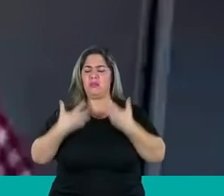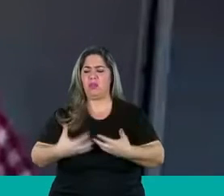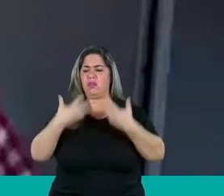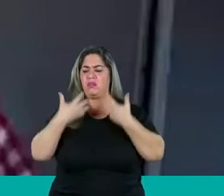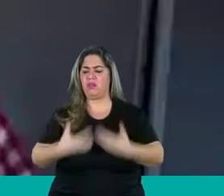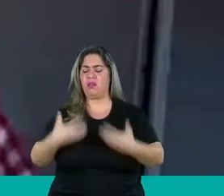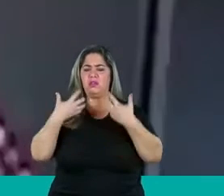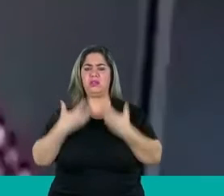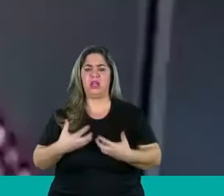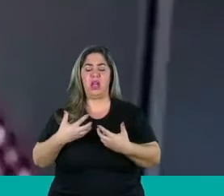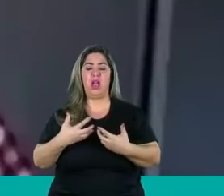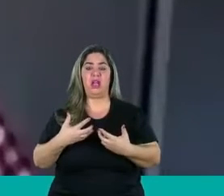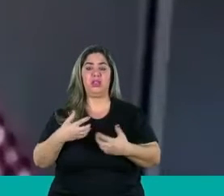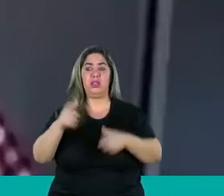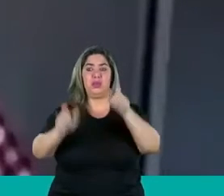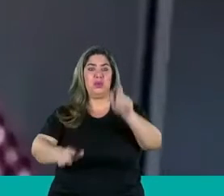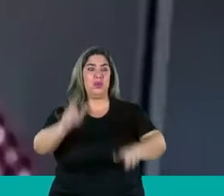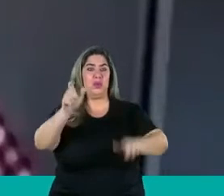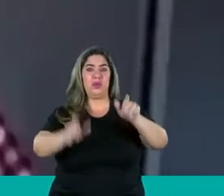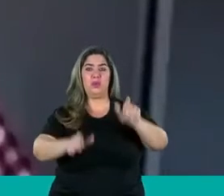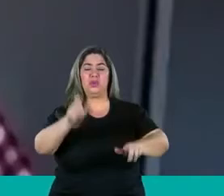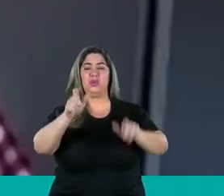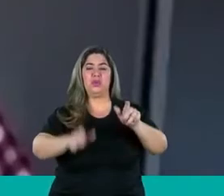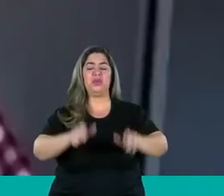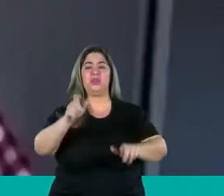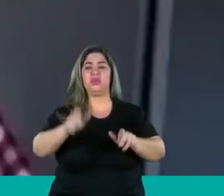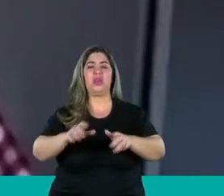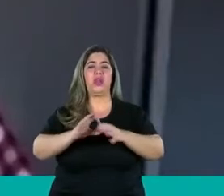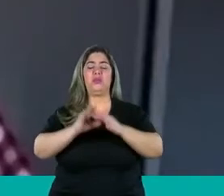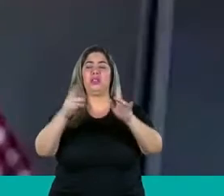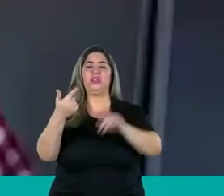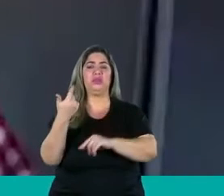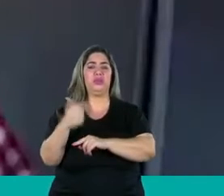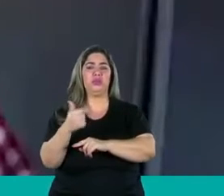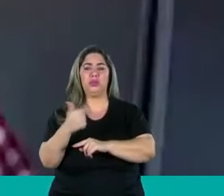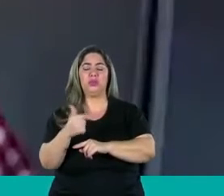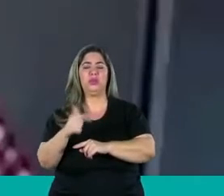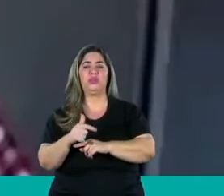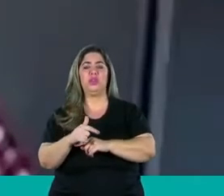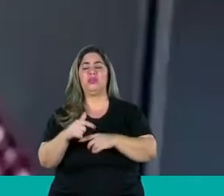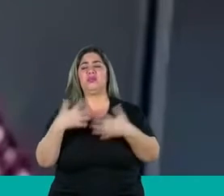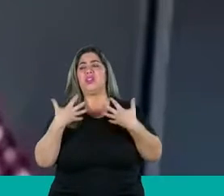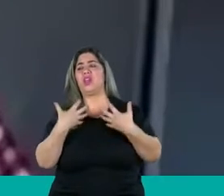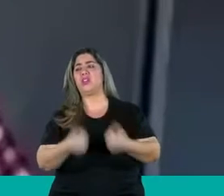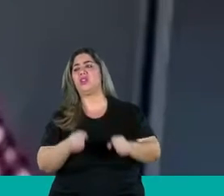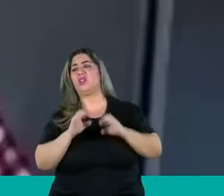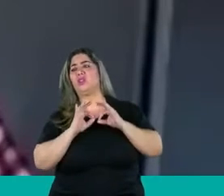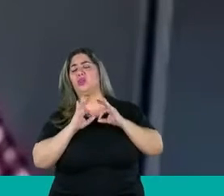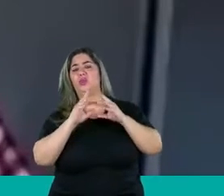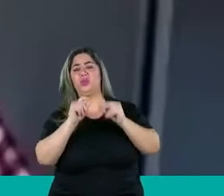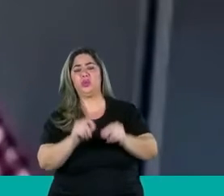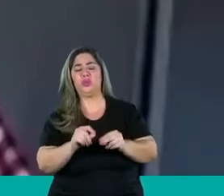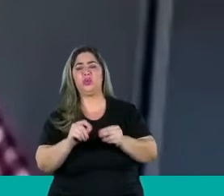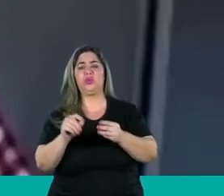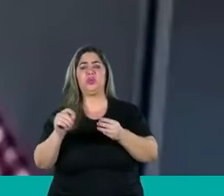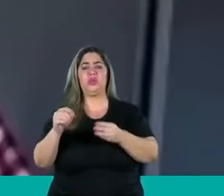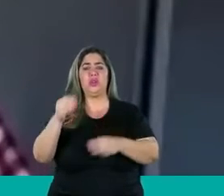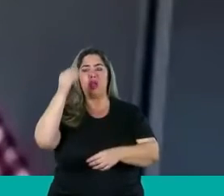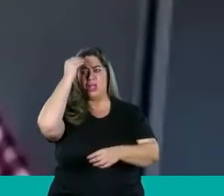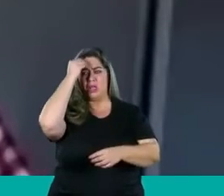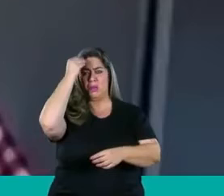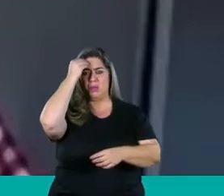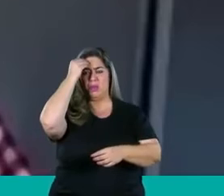que submete os sujeitos, que casta a liberdade, que instaura o conformismo, que destrói os arquivos da memória